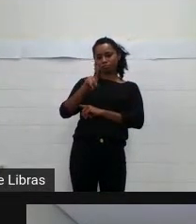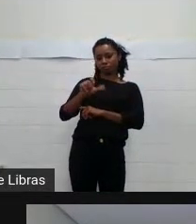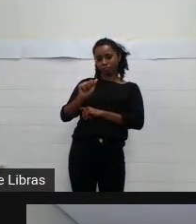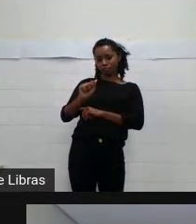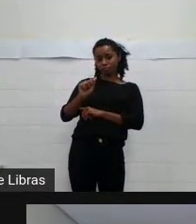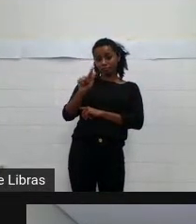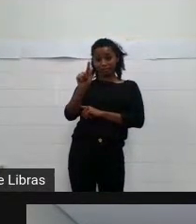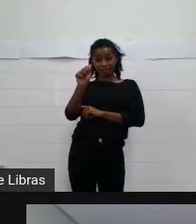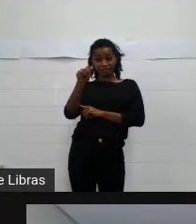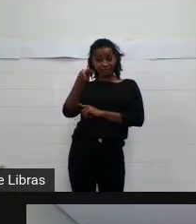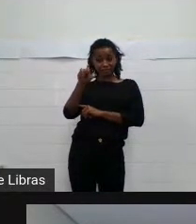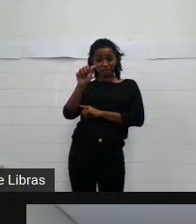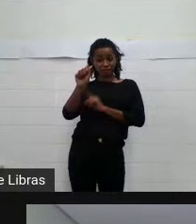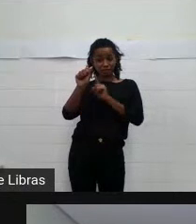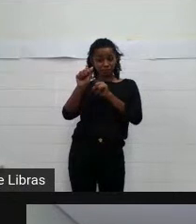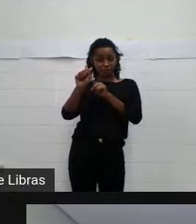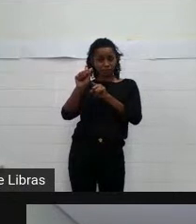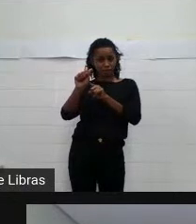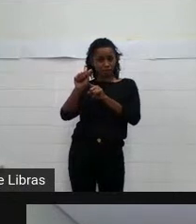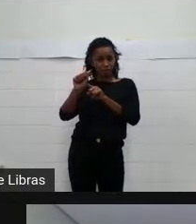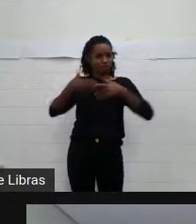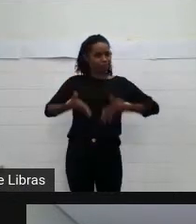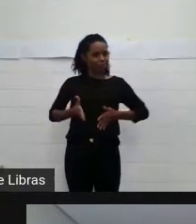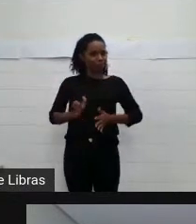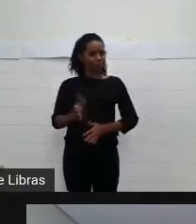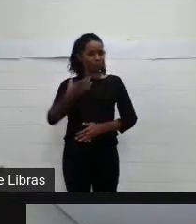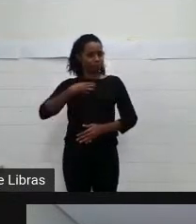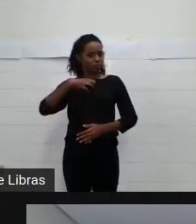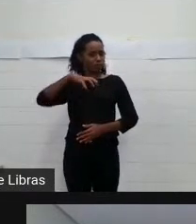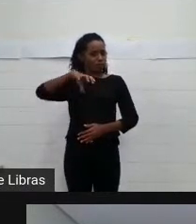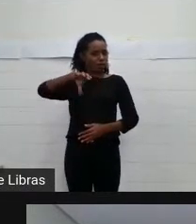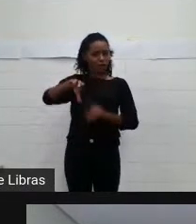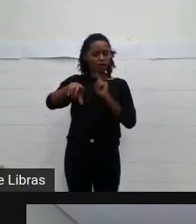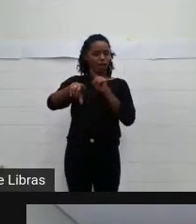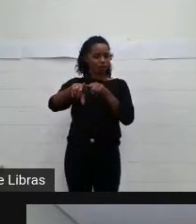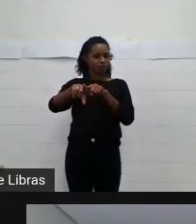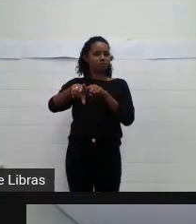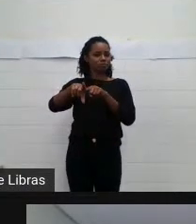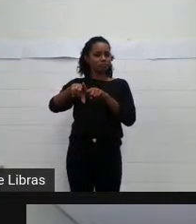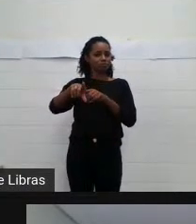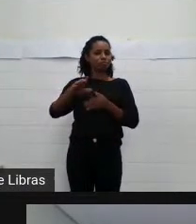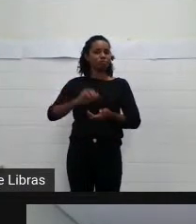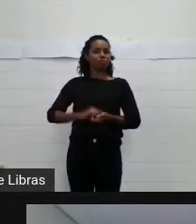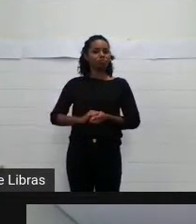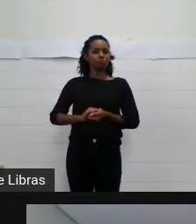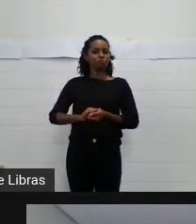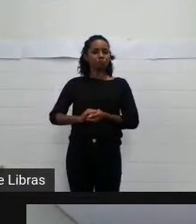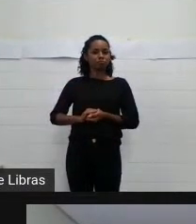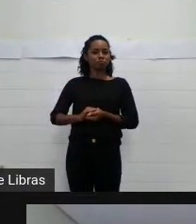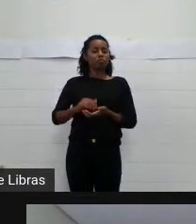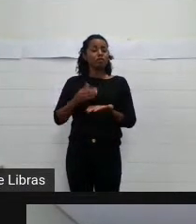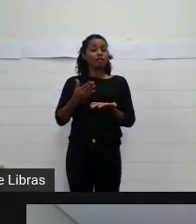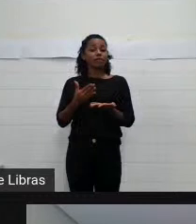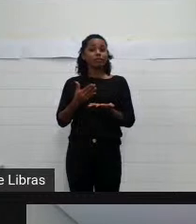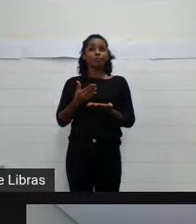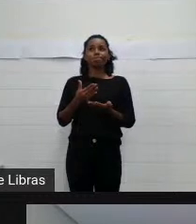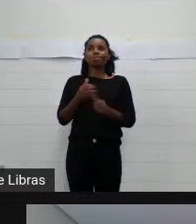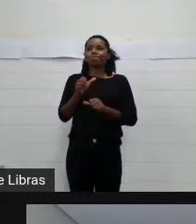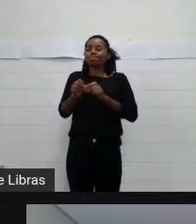Gama, o baiano Luiz Gama, se tornou um rábula. O Rábula era aquele